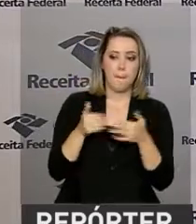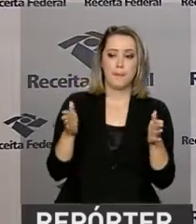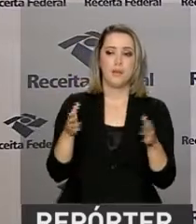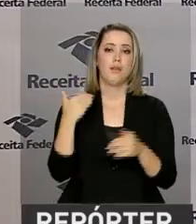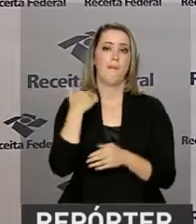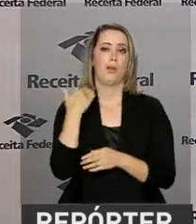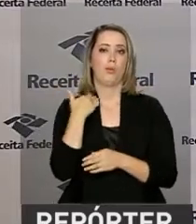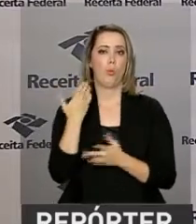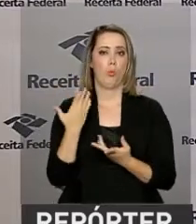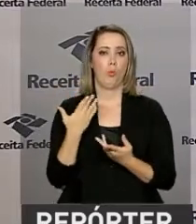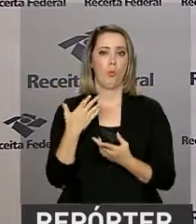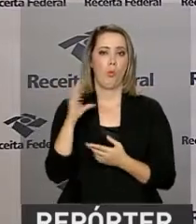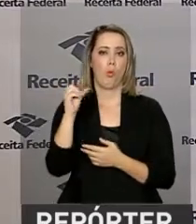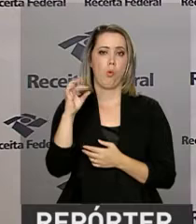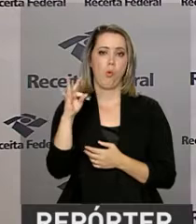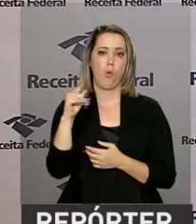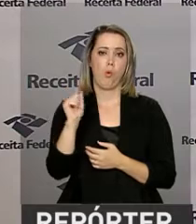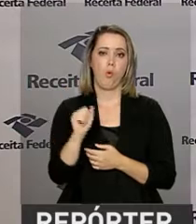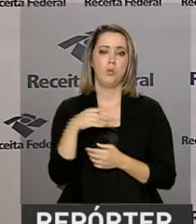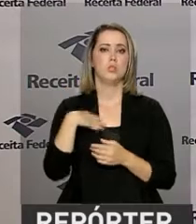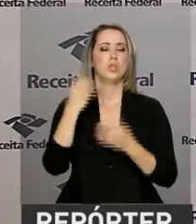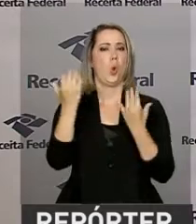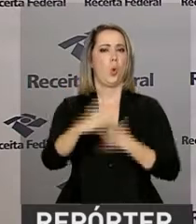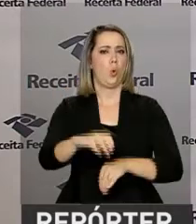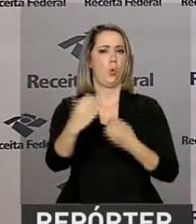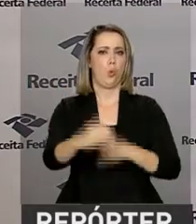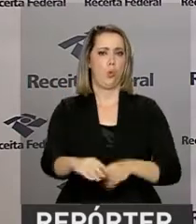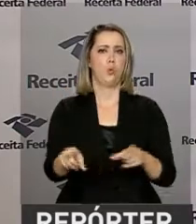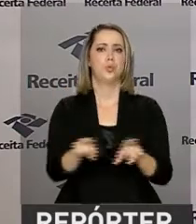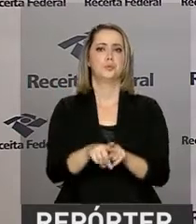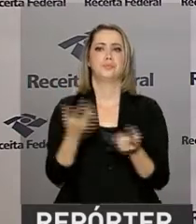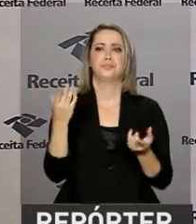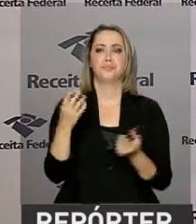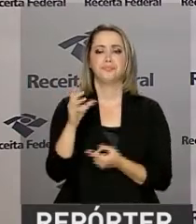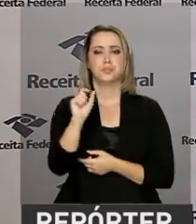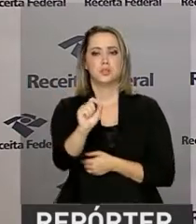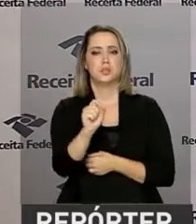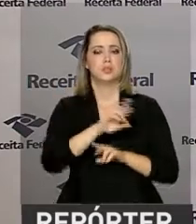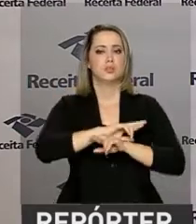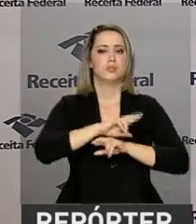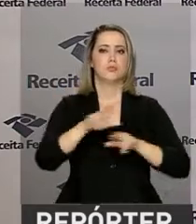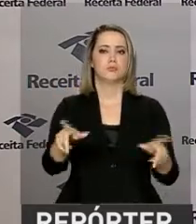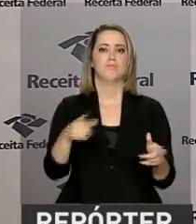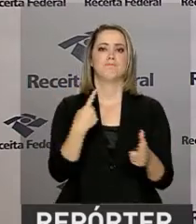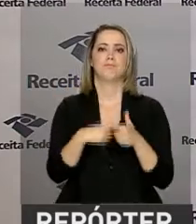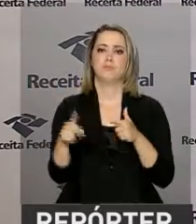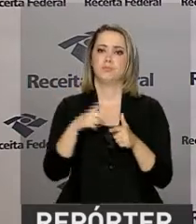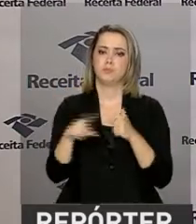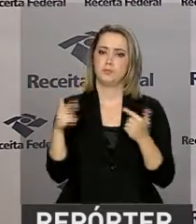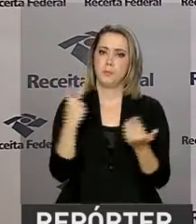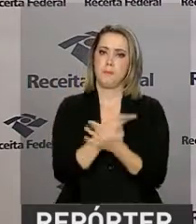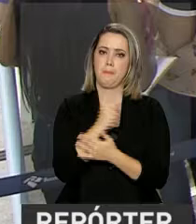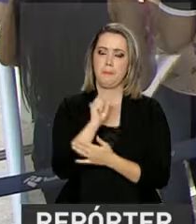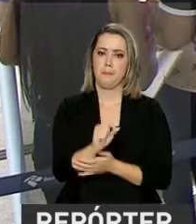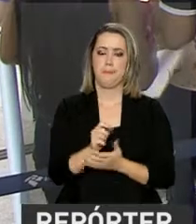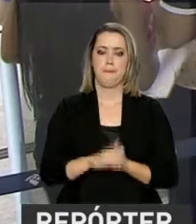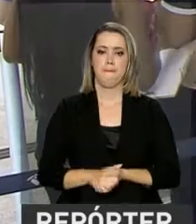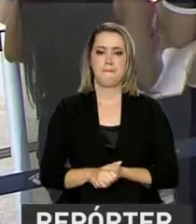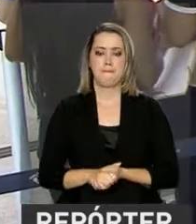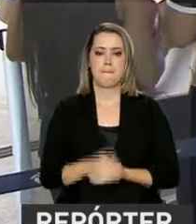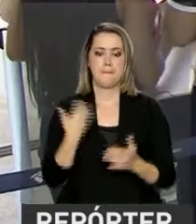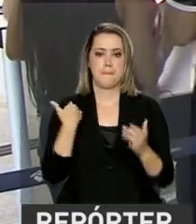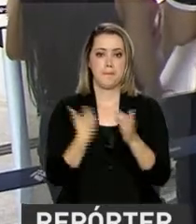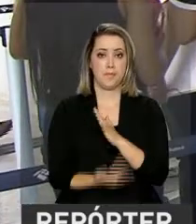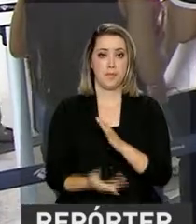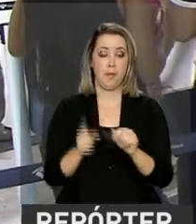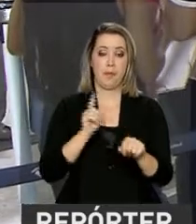uma série de de prejuízo certidão negativa por exemplo que não consegue tirar quem perdeu